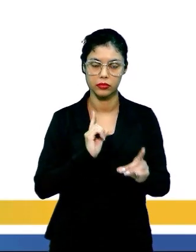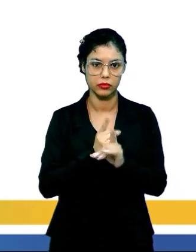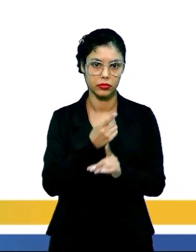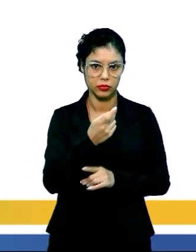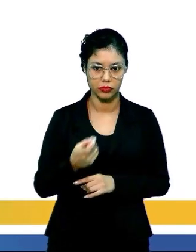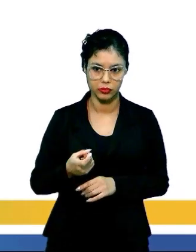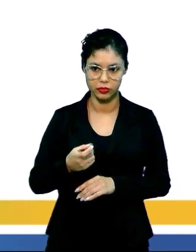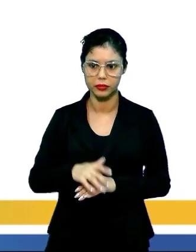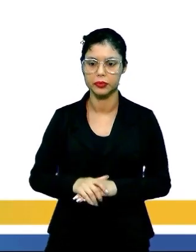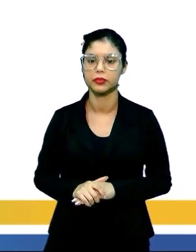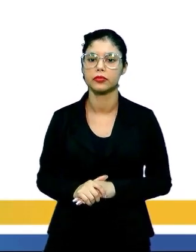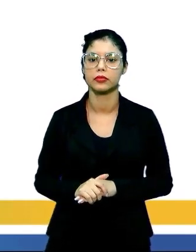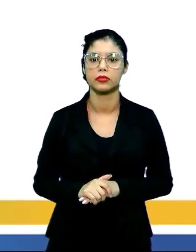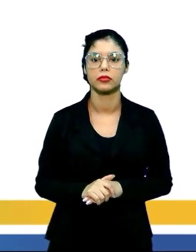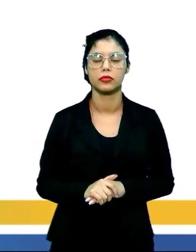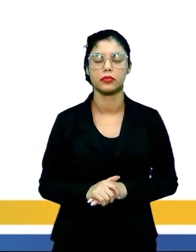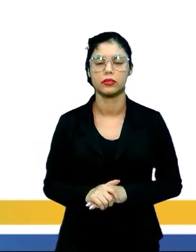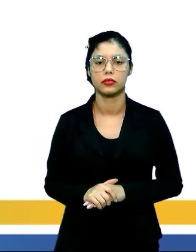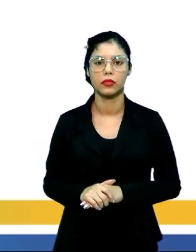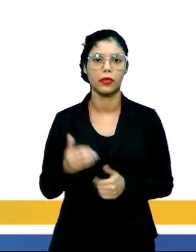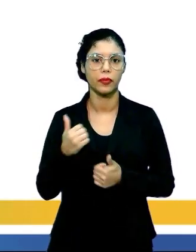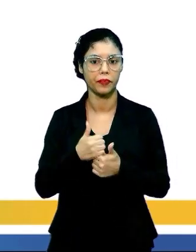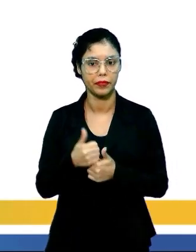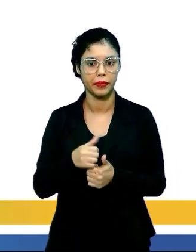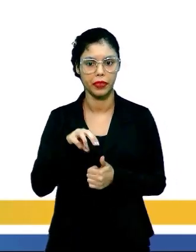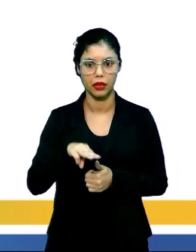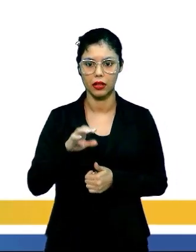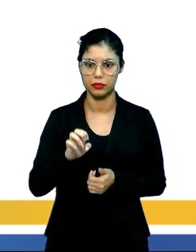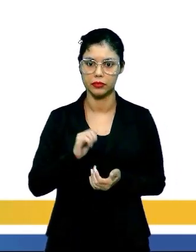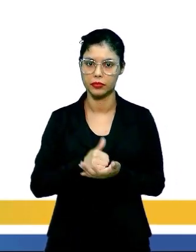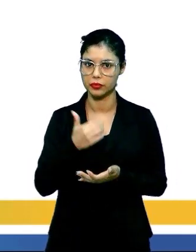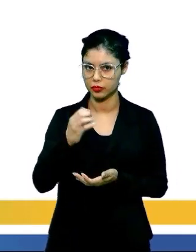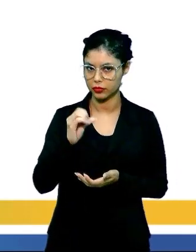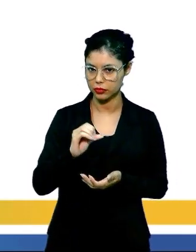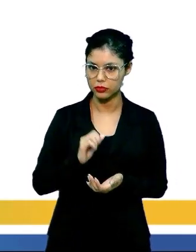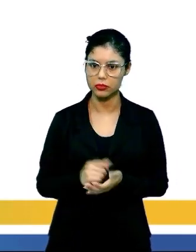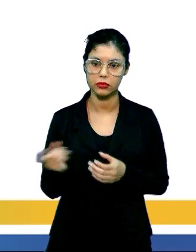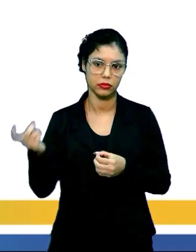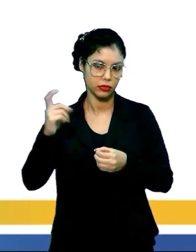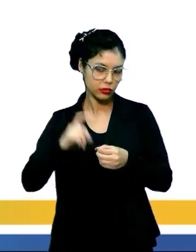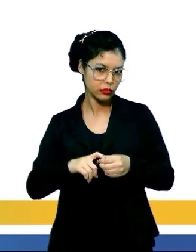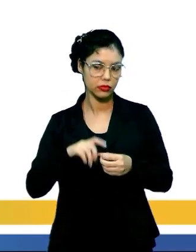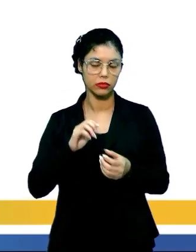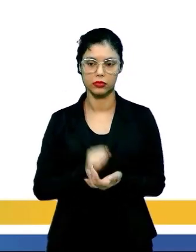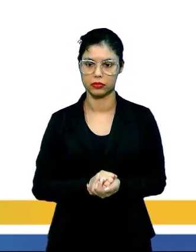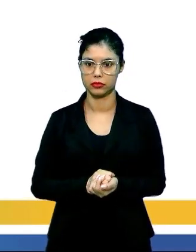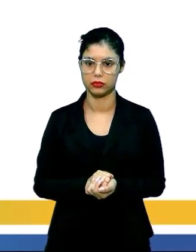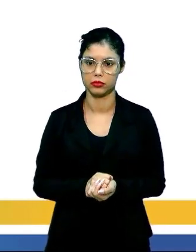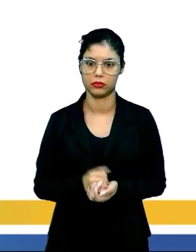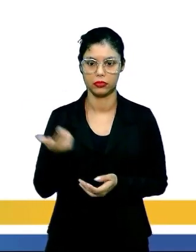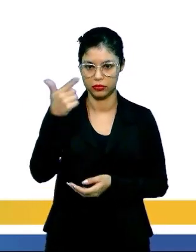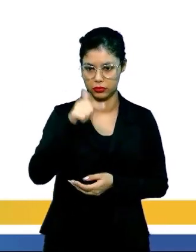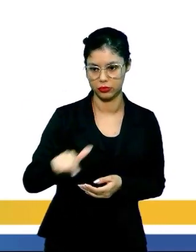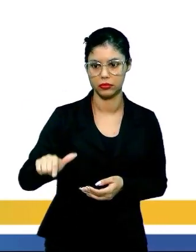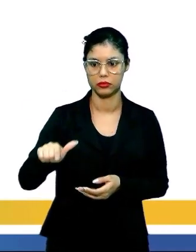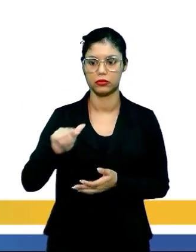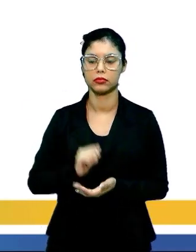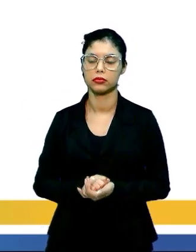x. Então, no lugar da média, você põe 19, volta para cá,